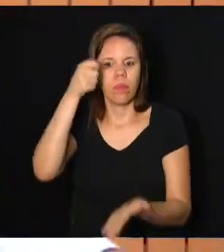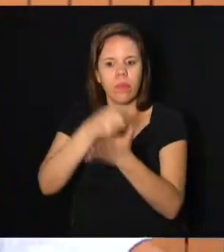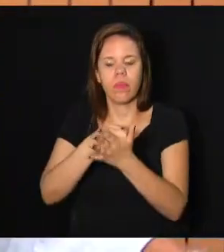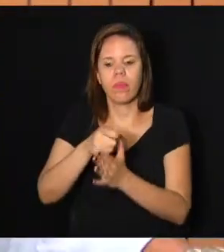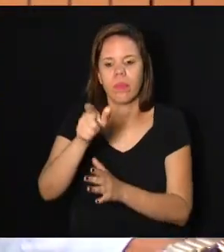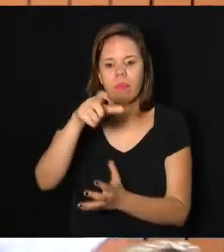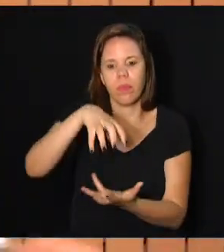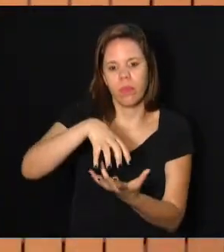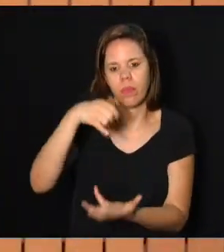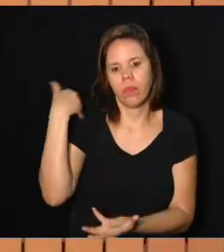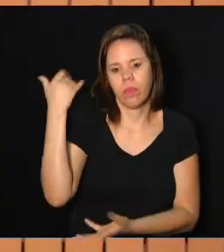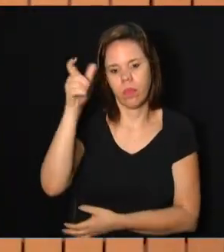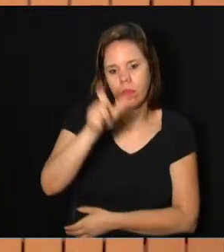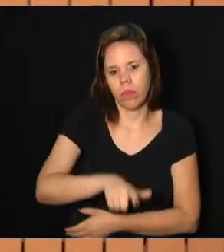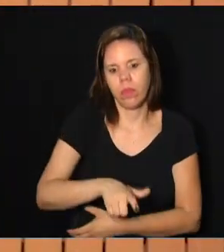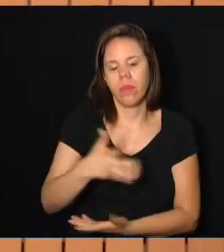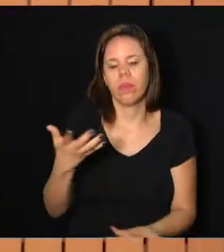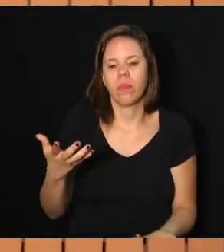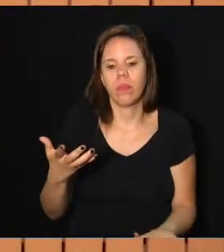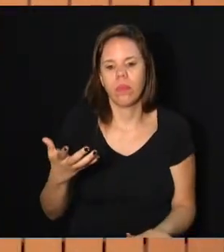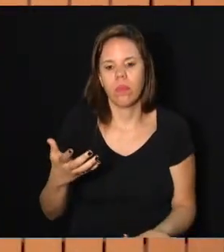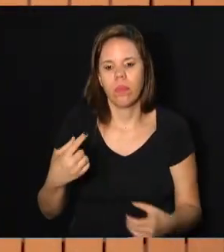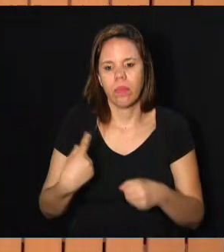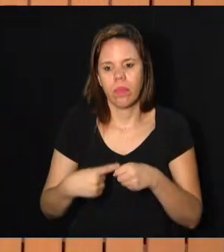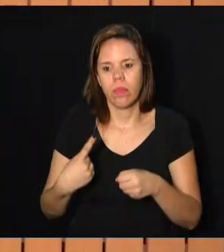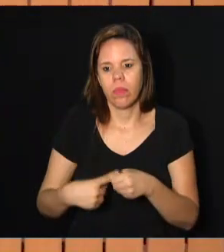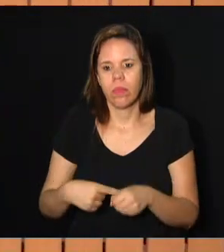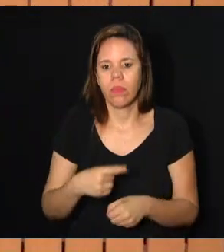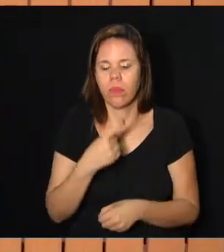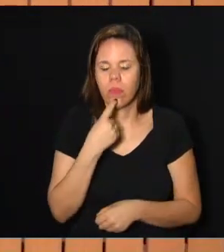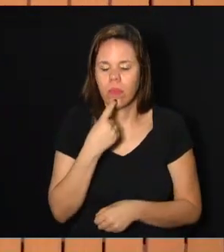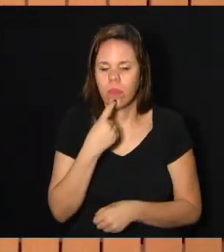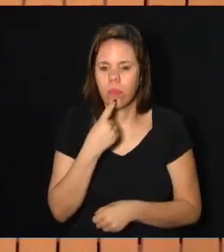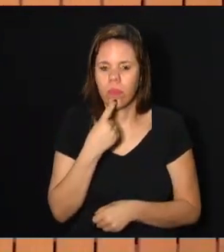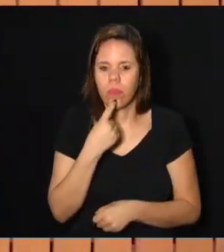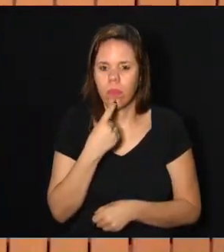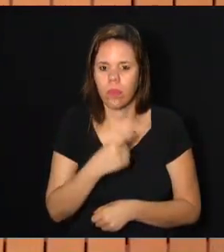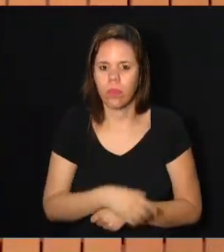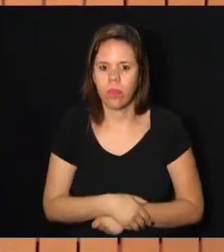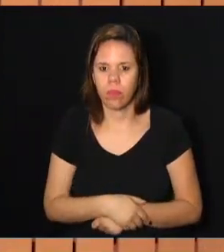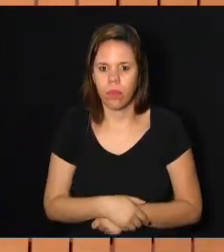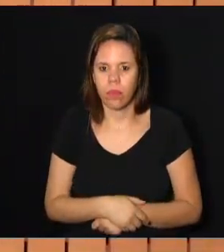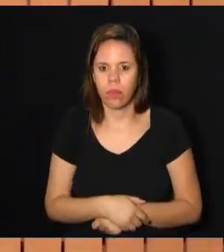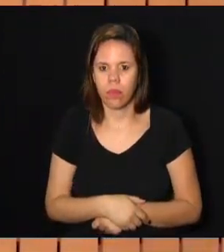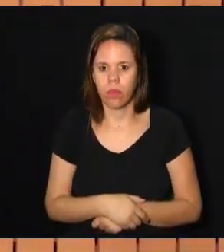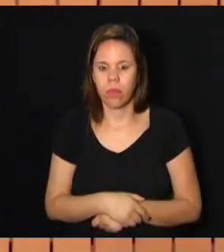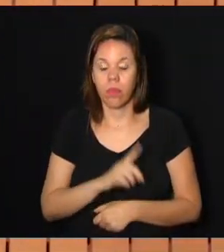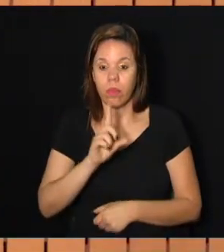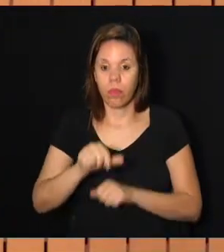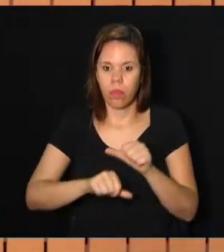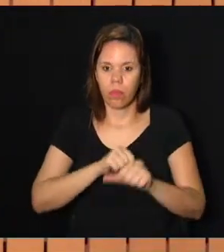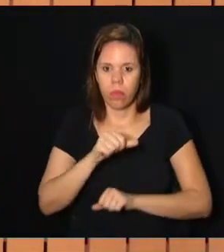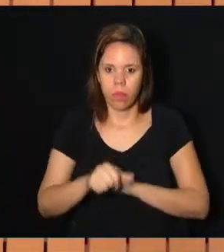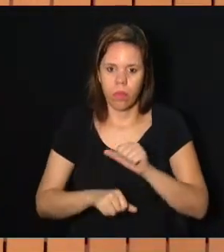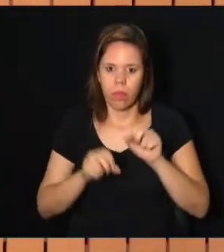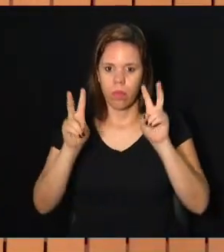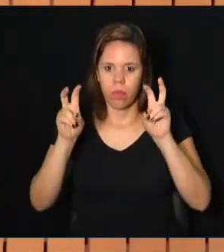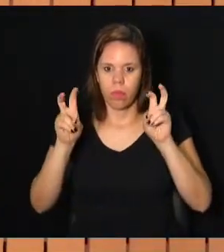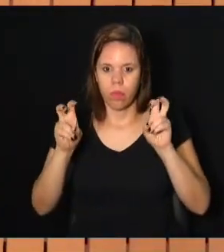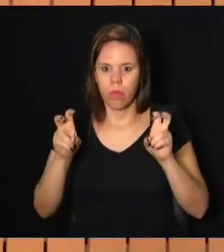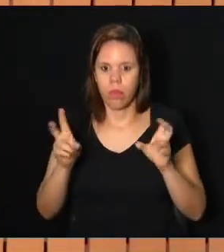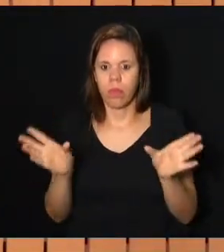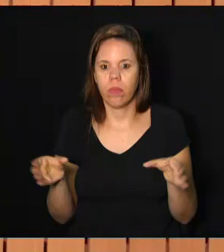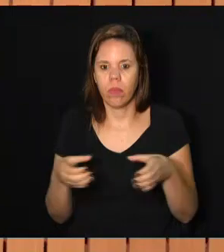pessoa idosa do município de Campinas, que fica, então, é uma mudança de nomenclatura da